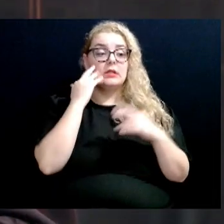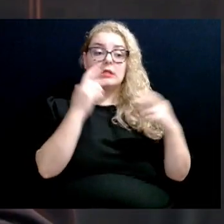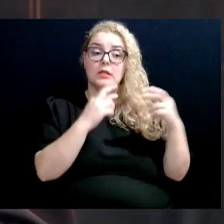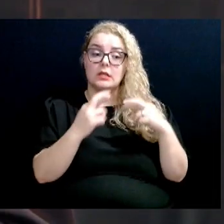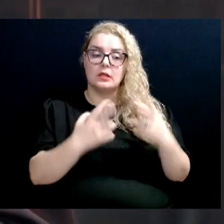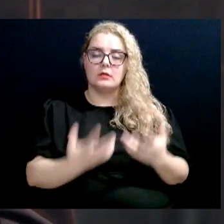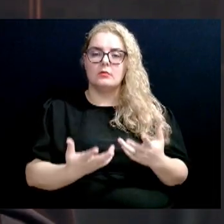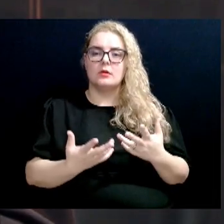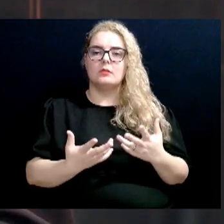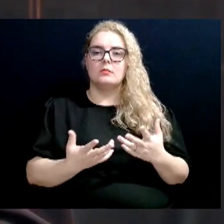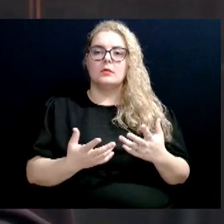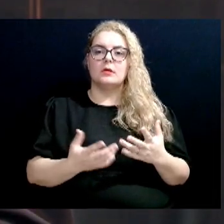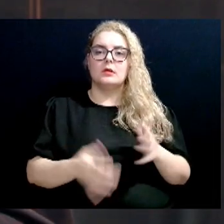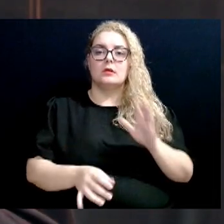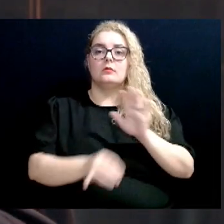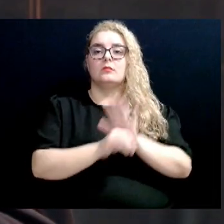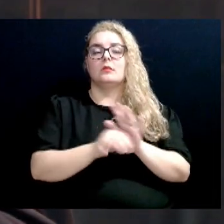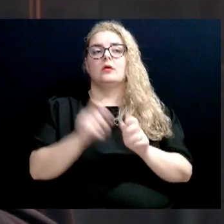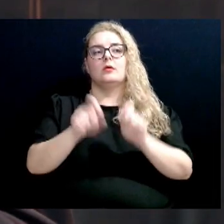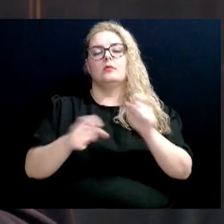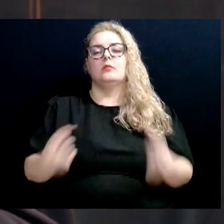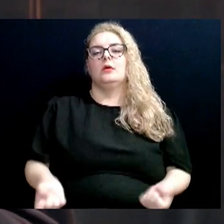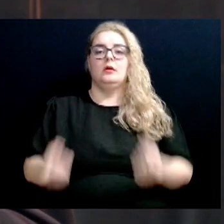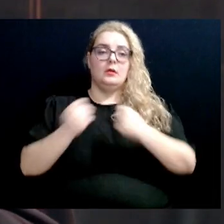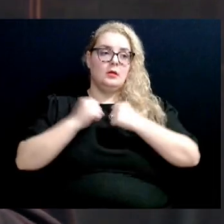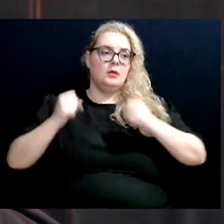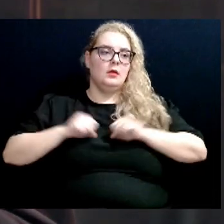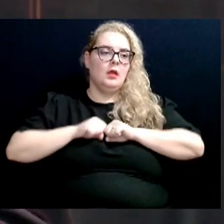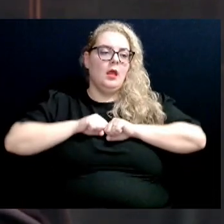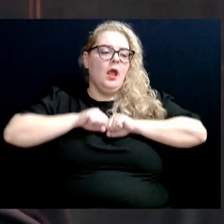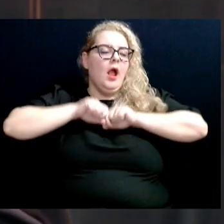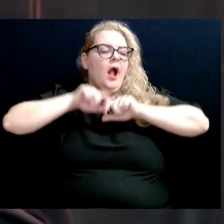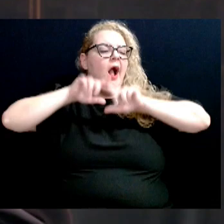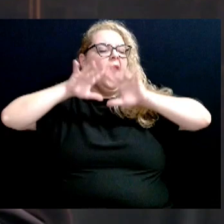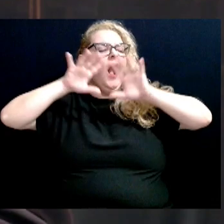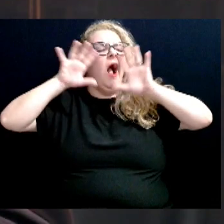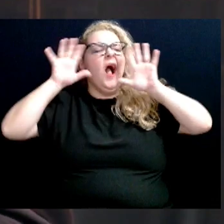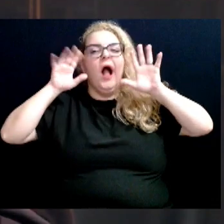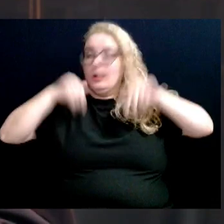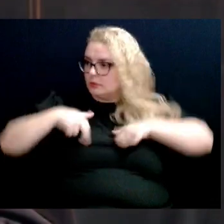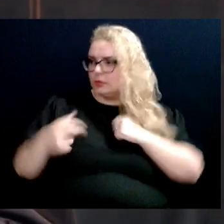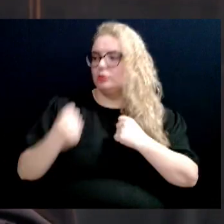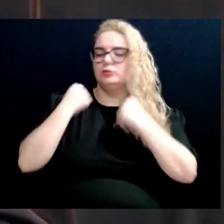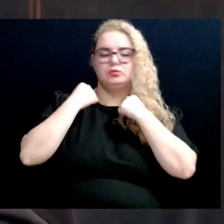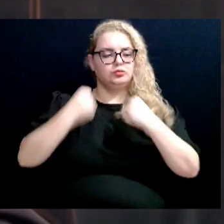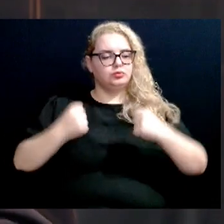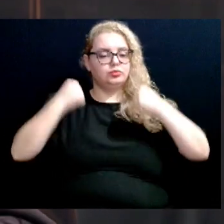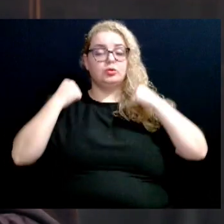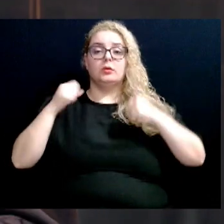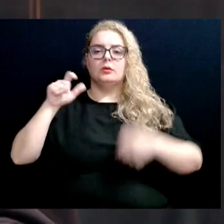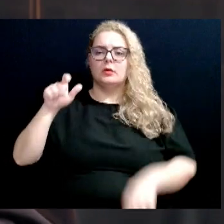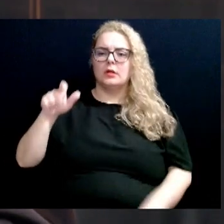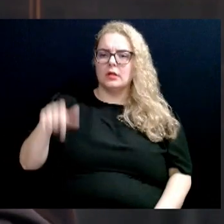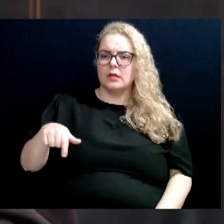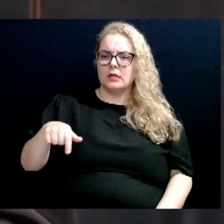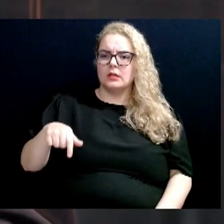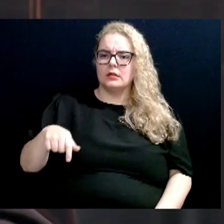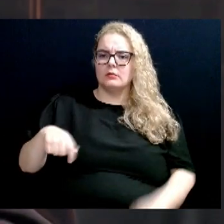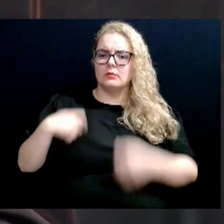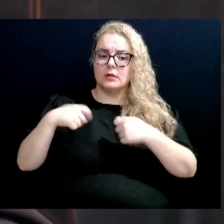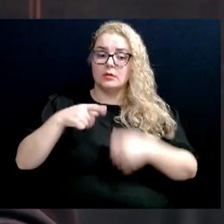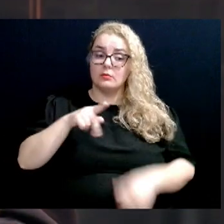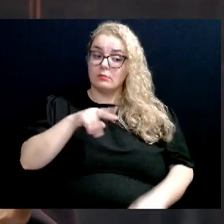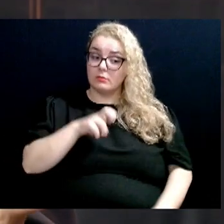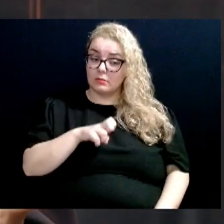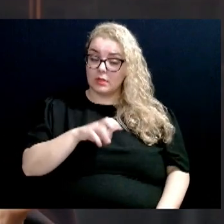fazer exercício físico pela manhã, assim que acorda. Sim. Então, realmente essa pessoa precisa de um pré-treino ou ela pode fazer um